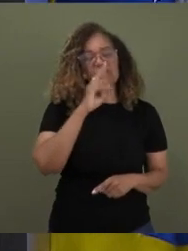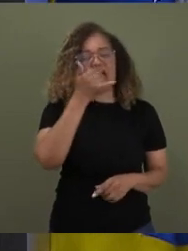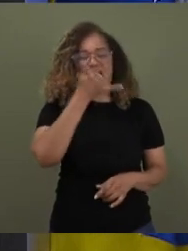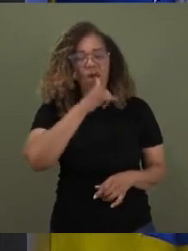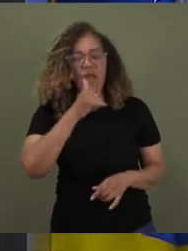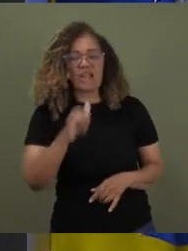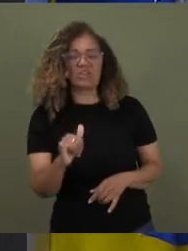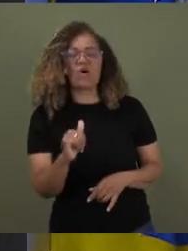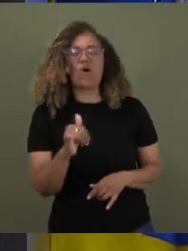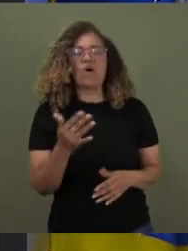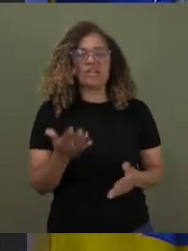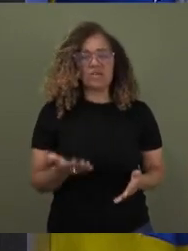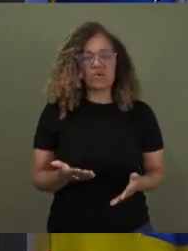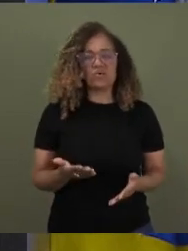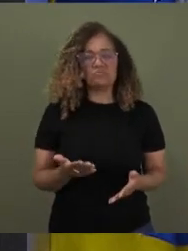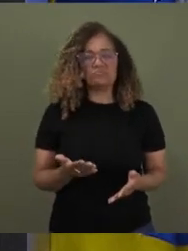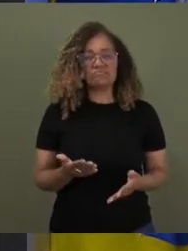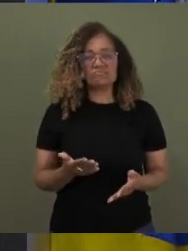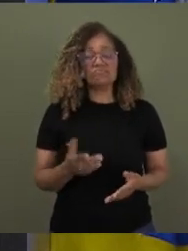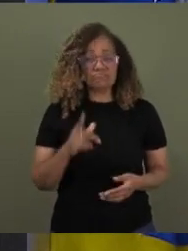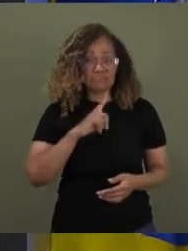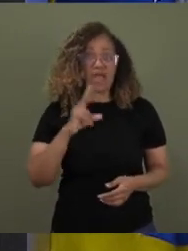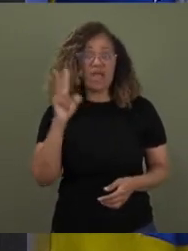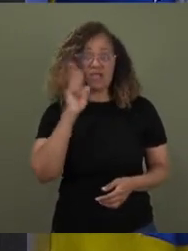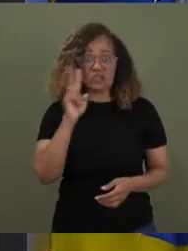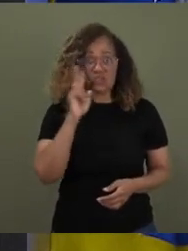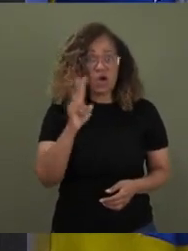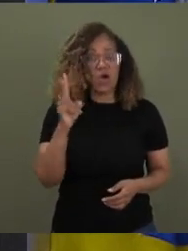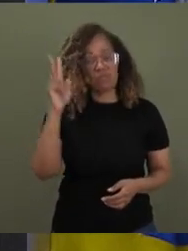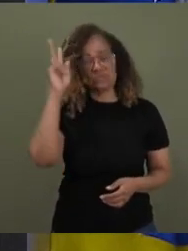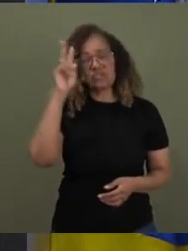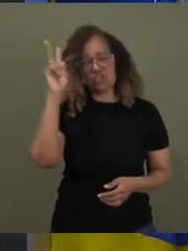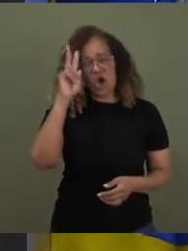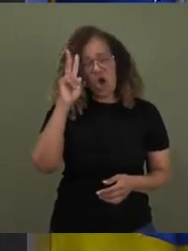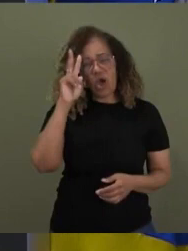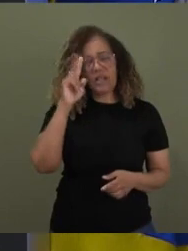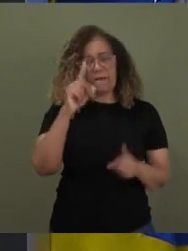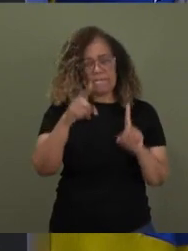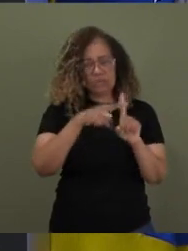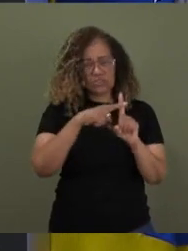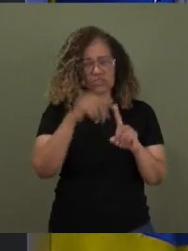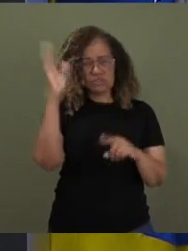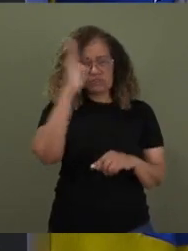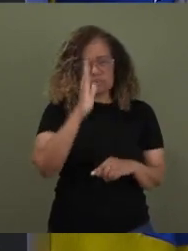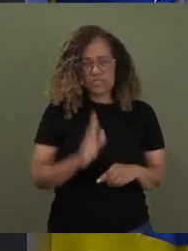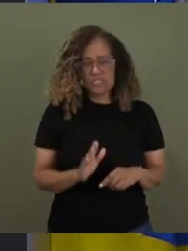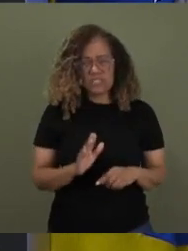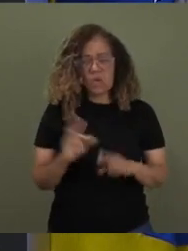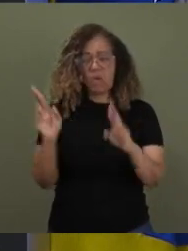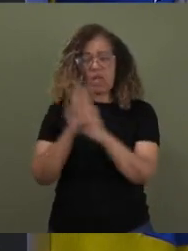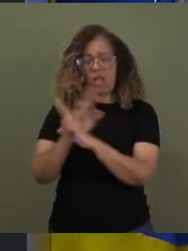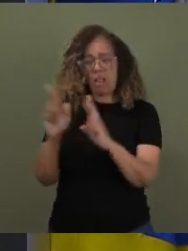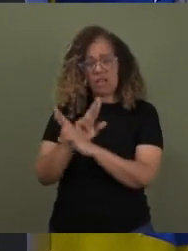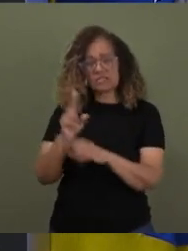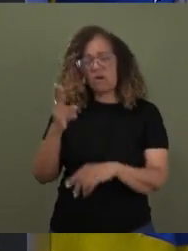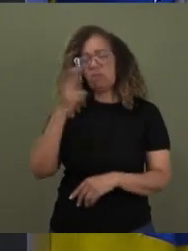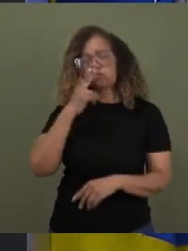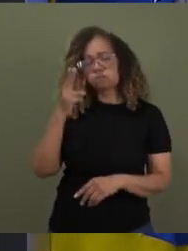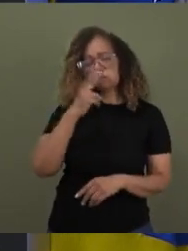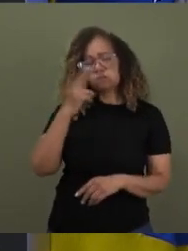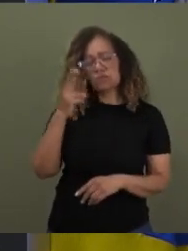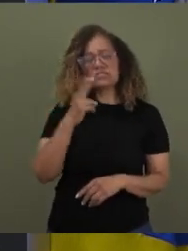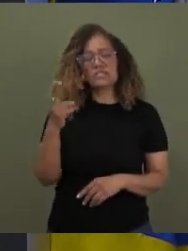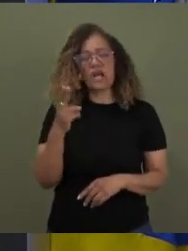caso de cigarro. Nós temos uma história positiva no Brasil em relação ao cigarro. E todos